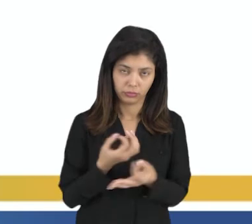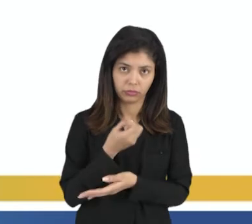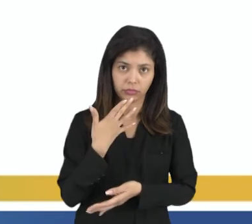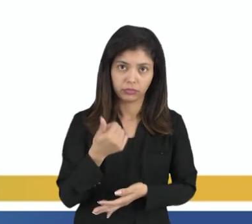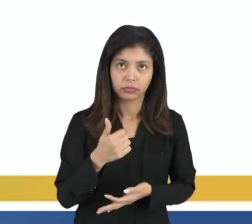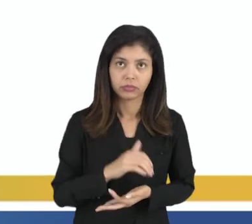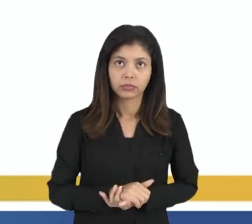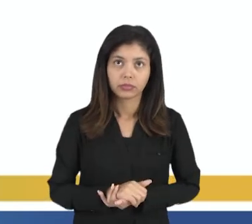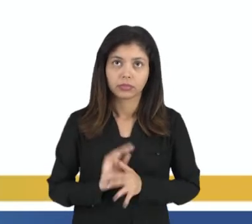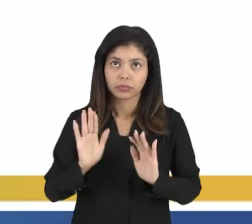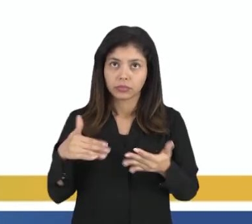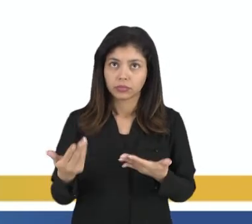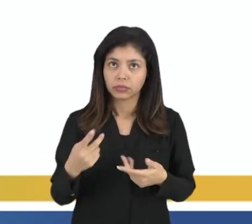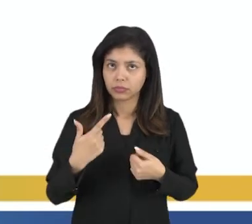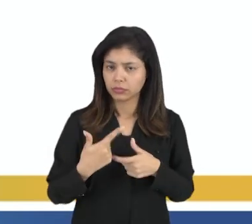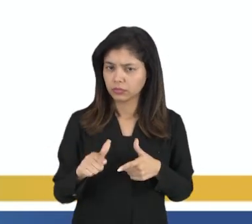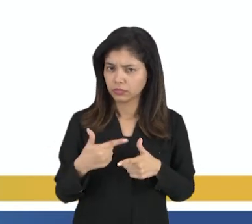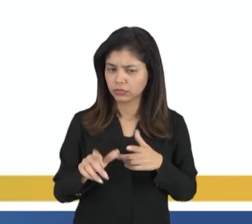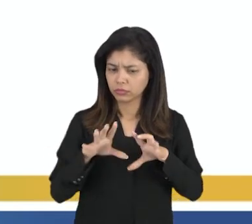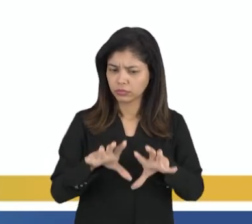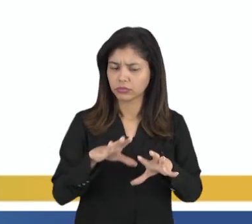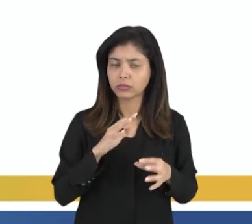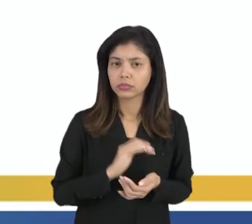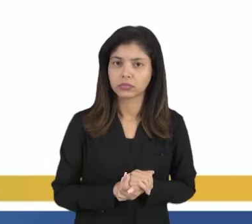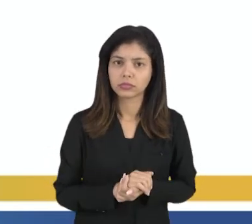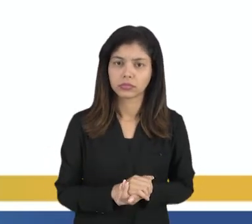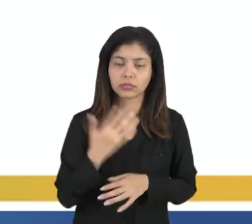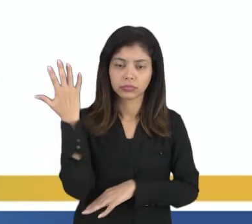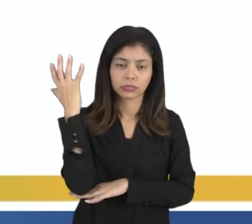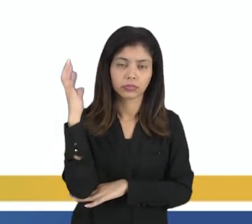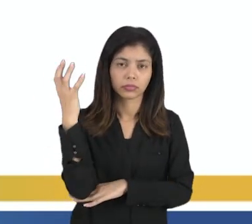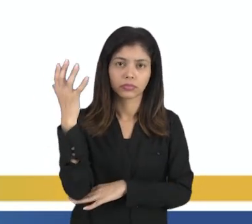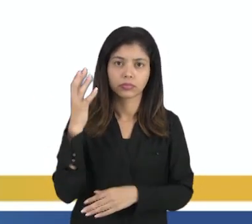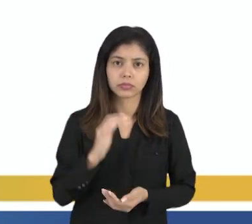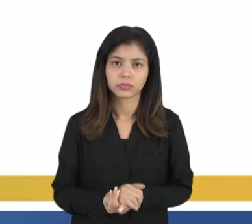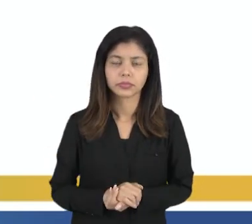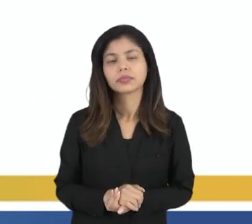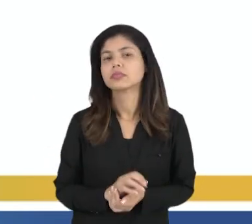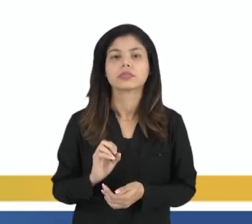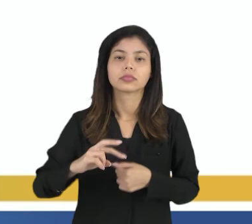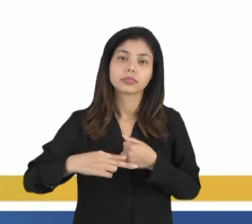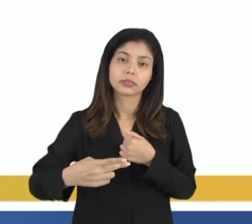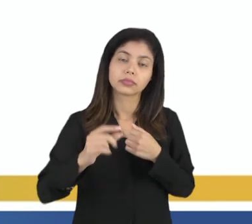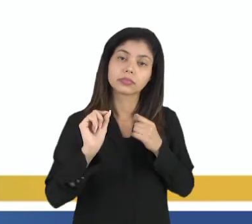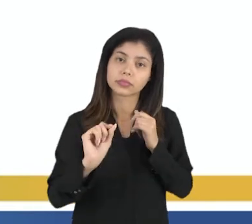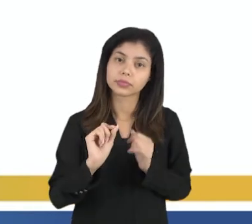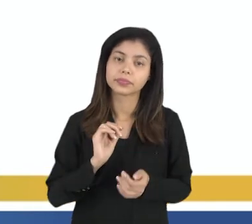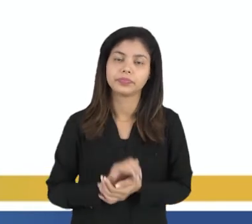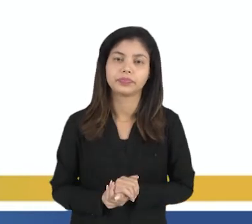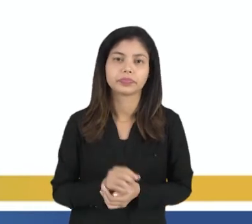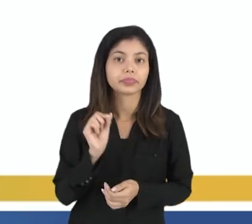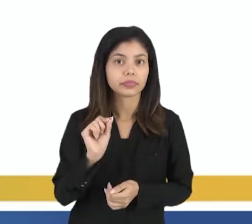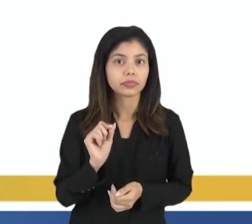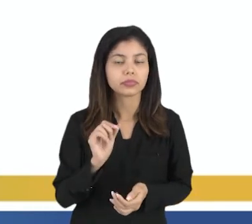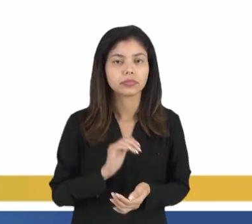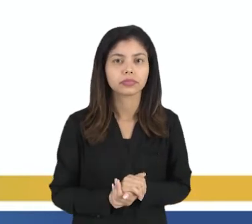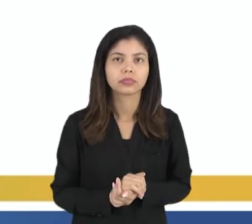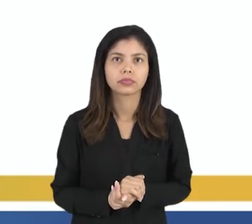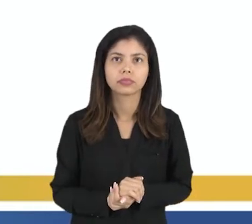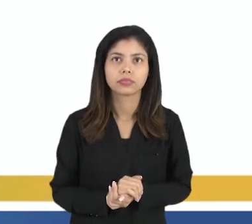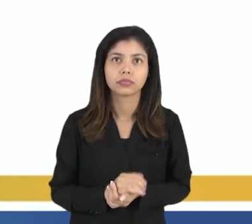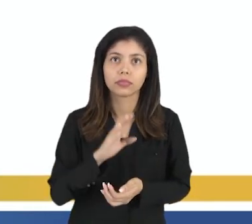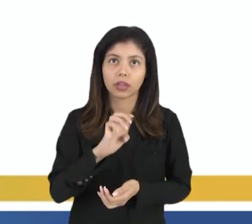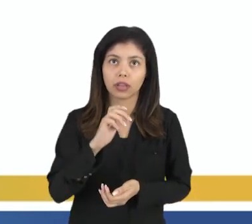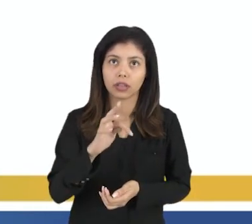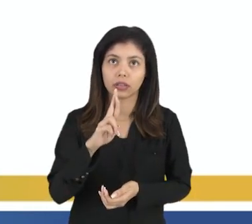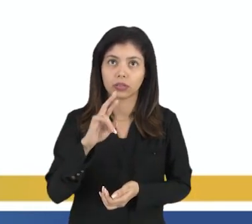bem? Qual é a consequência disso na natureza? A consequência é que a entropia